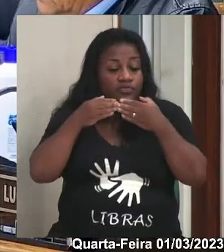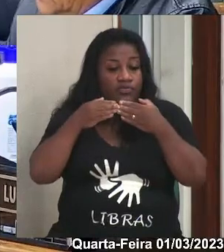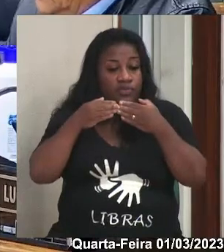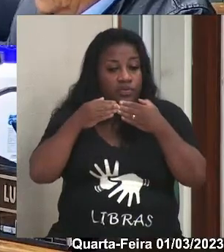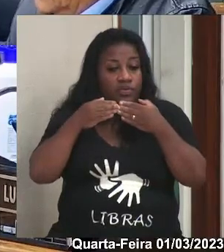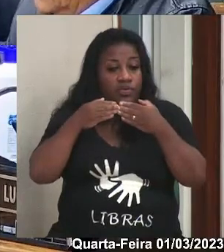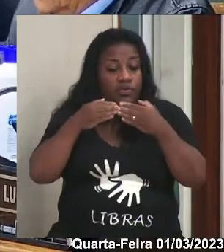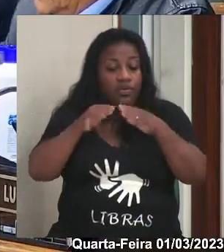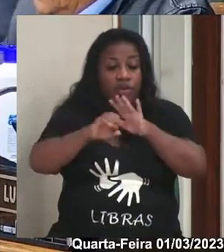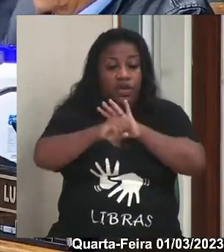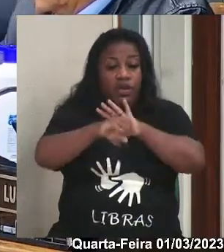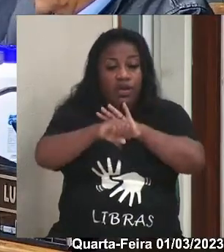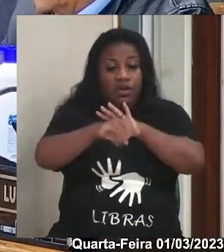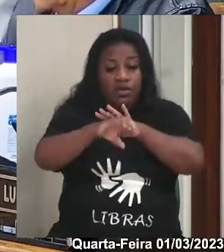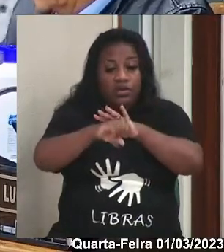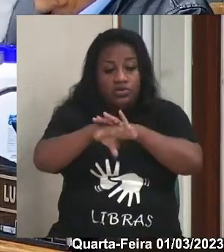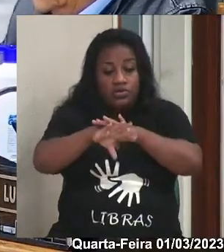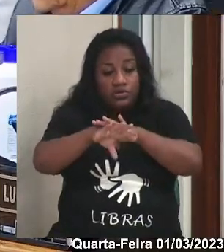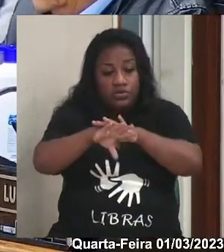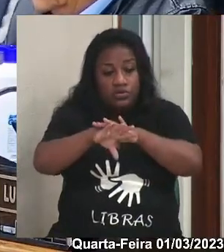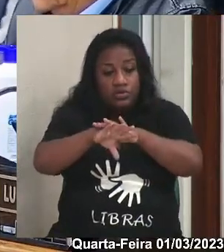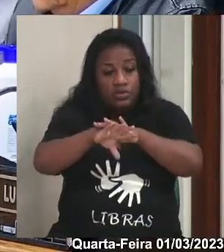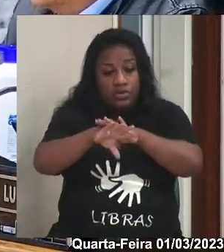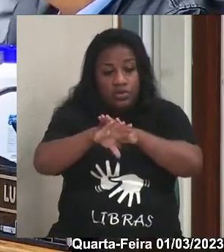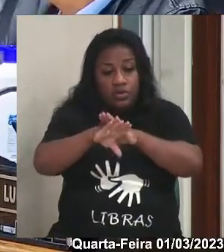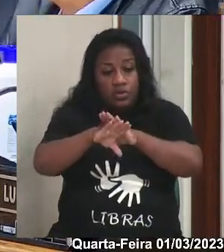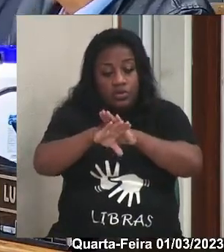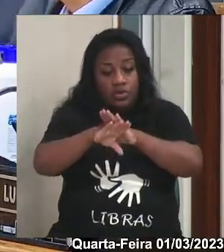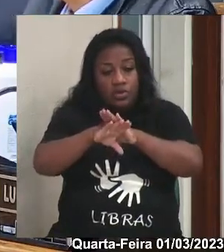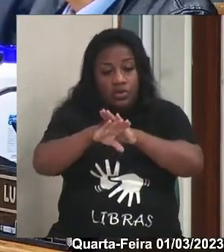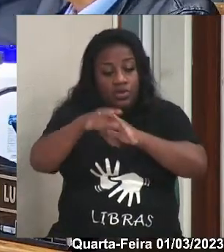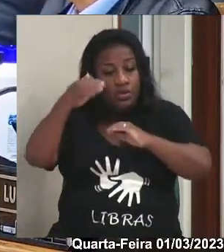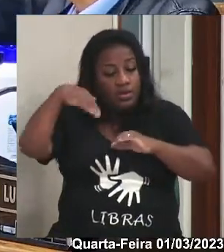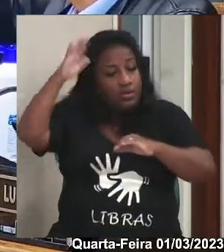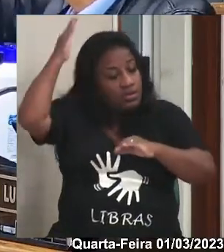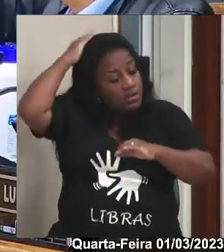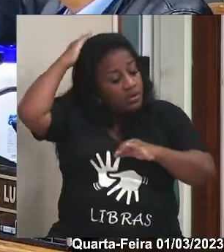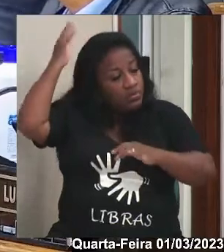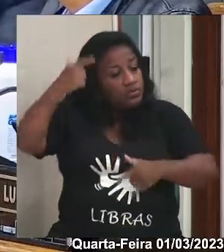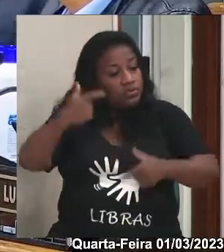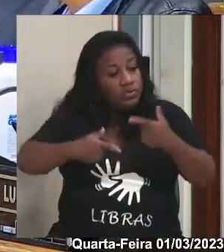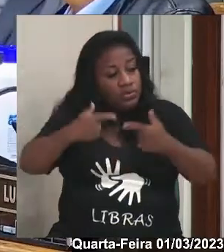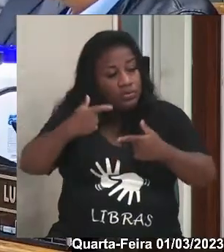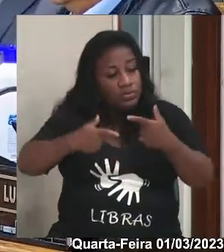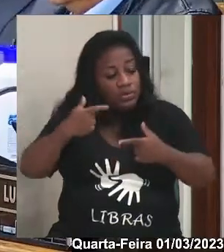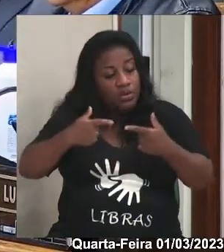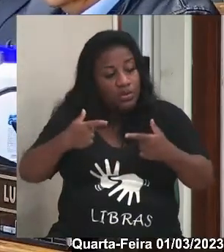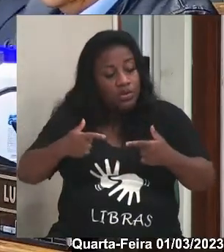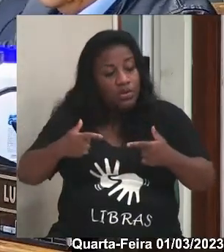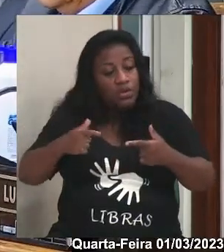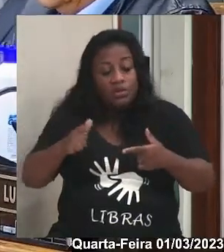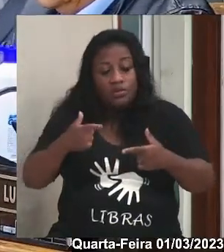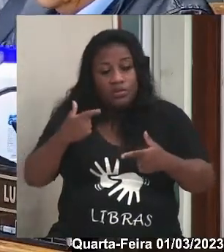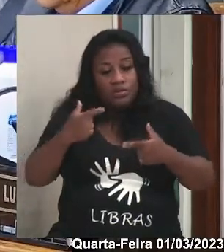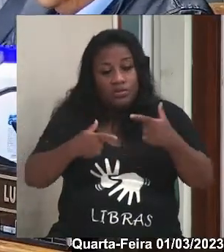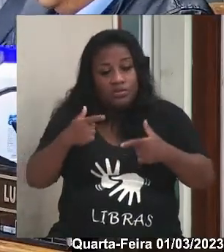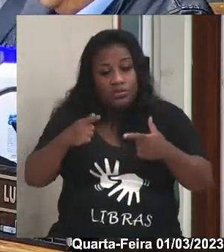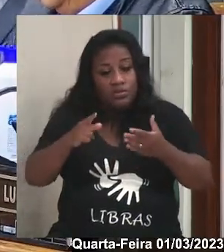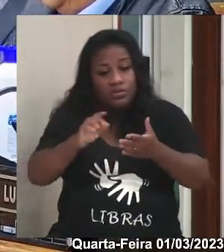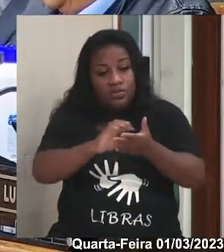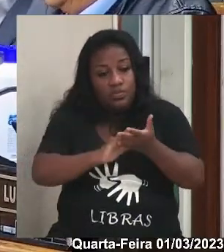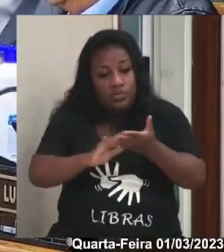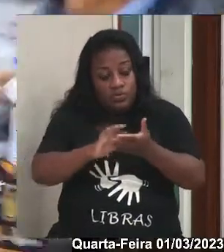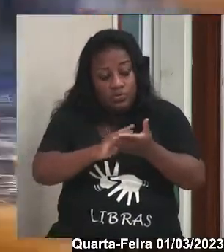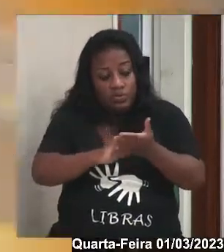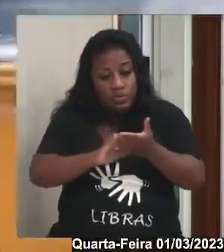Positivo. Obrigado. A indicação número 30/2023, de autoria do vereador Adalto, está em discussão. Não havendo discussão,